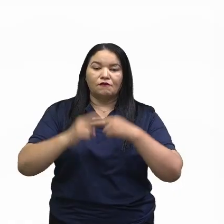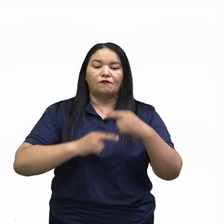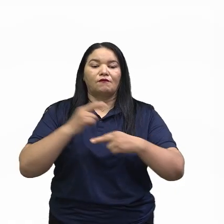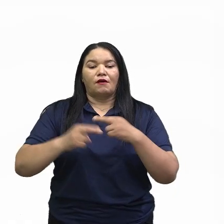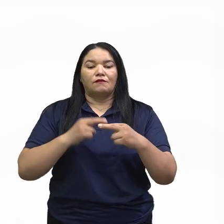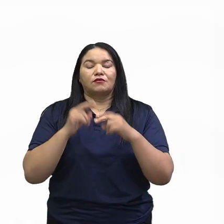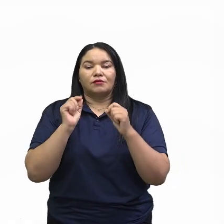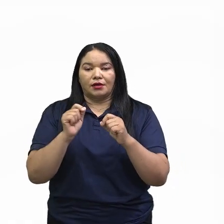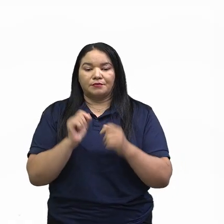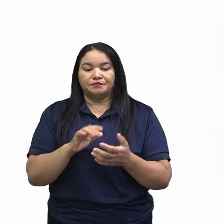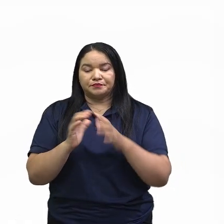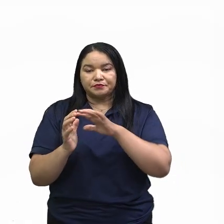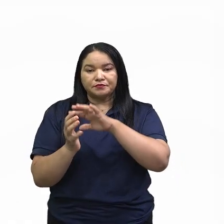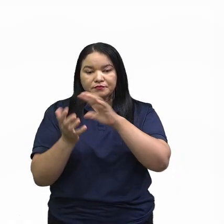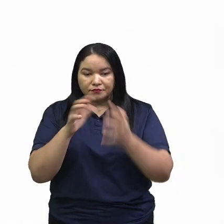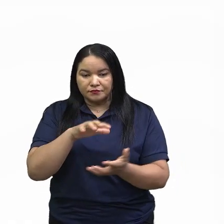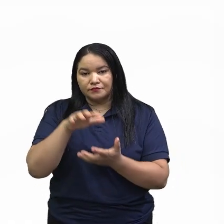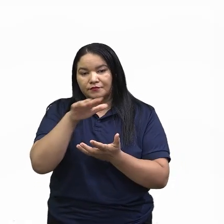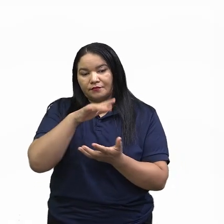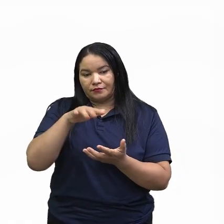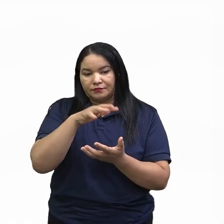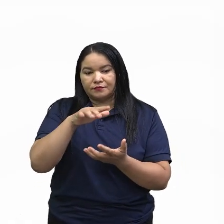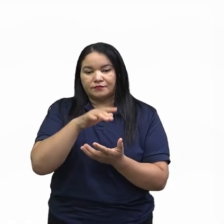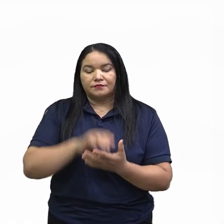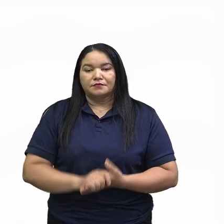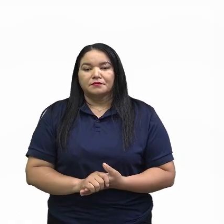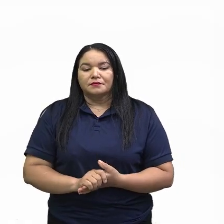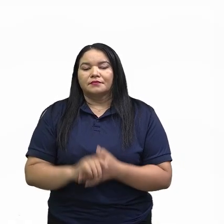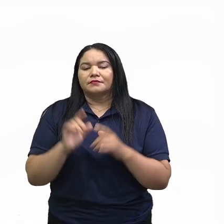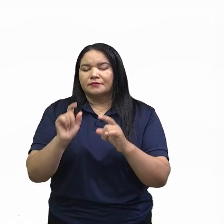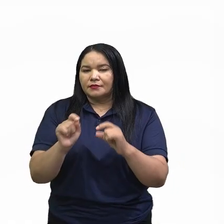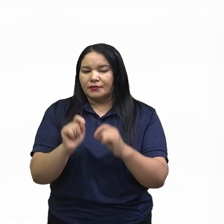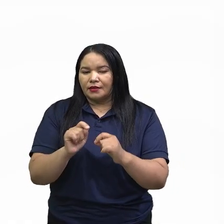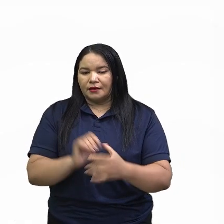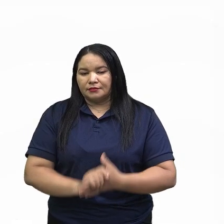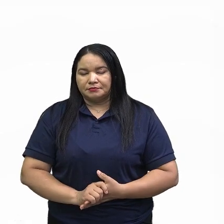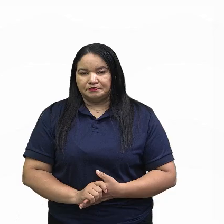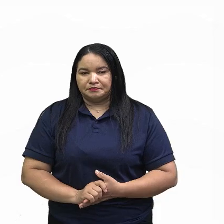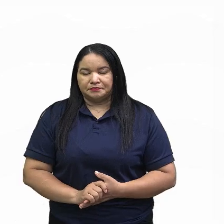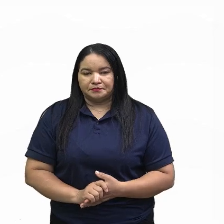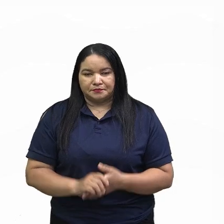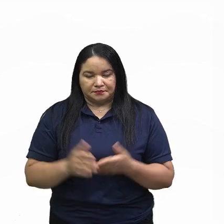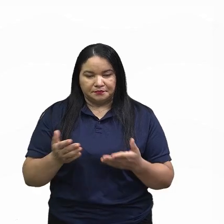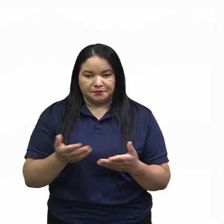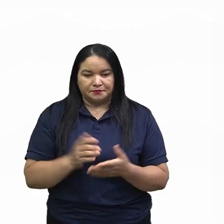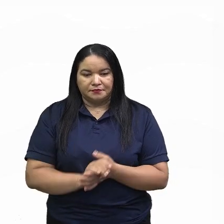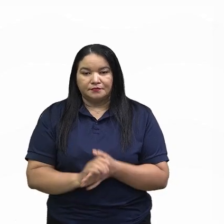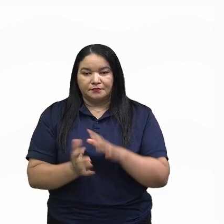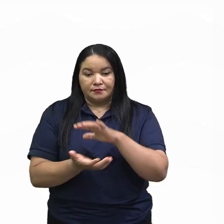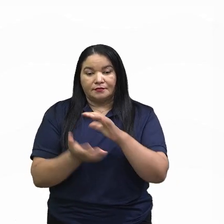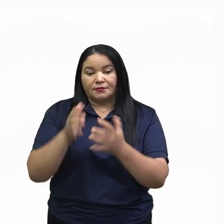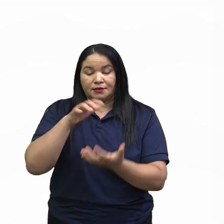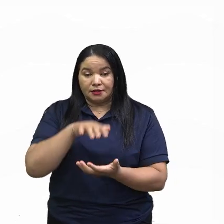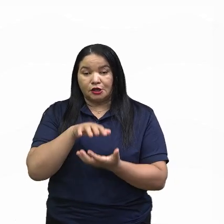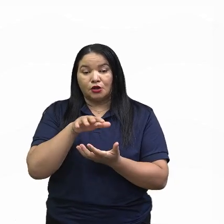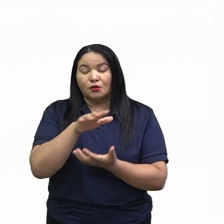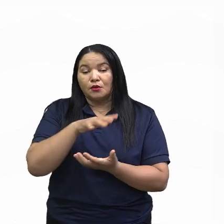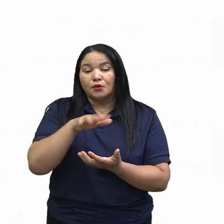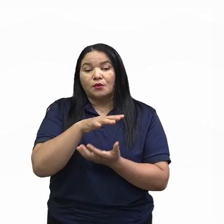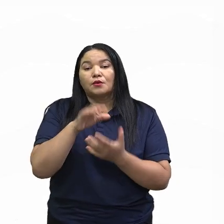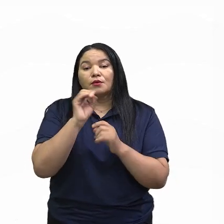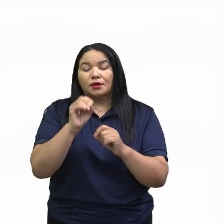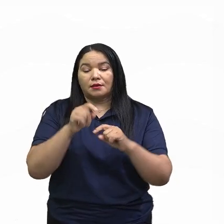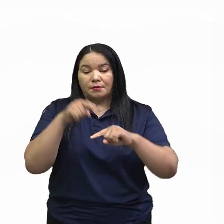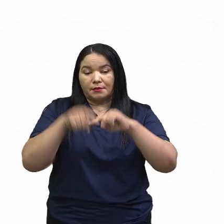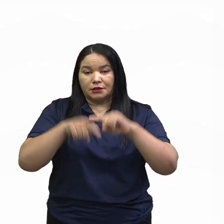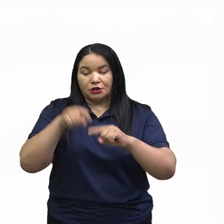a biomassa. O que é a biomassa? Biomassa é toda matéria orgânica